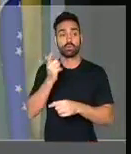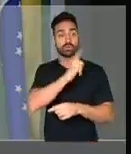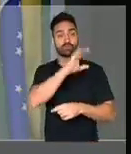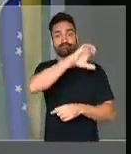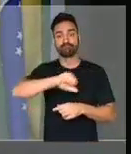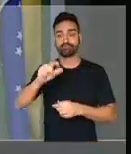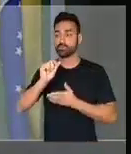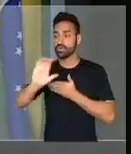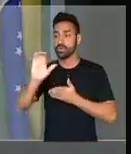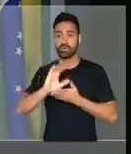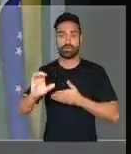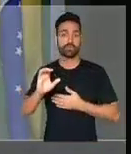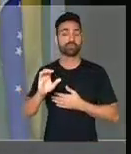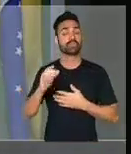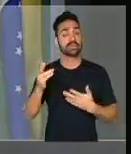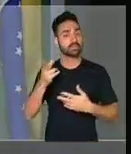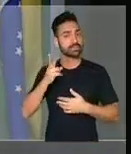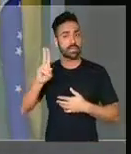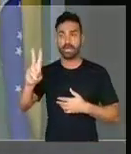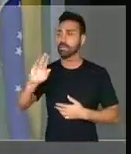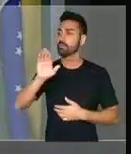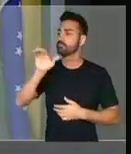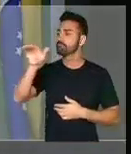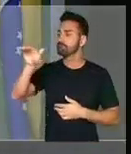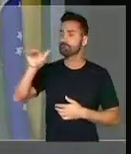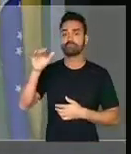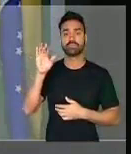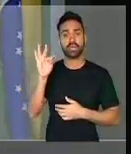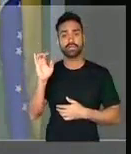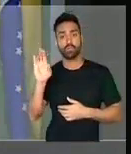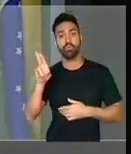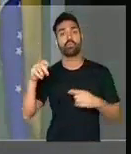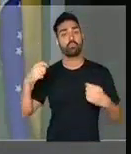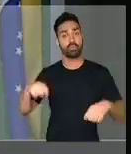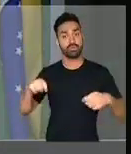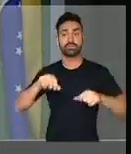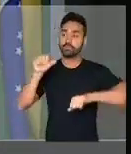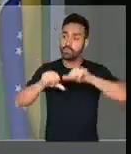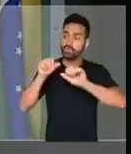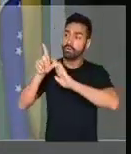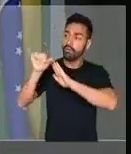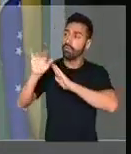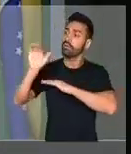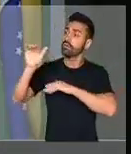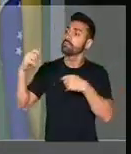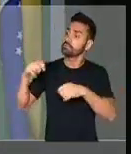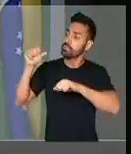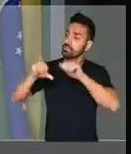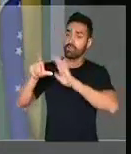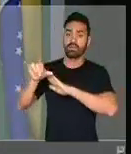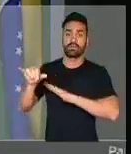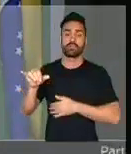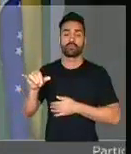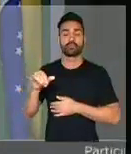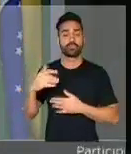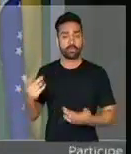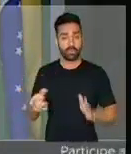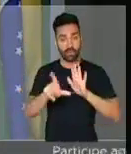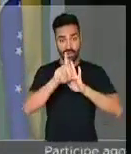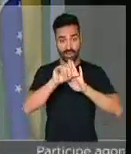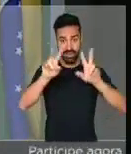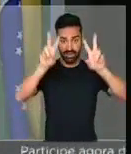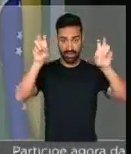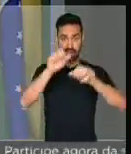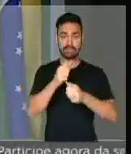E sempre estou instando o Tribunal de Contas da União a aperfeiçoar a legislação. Após esta lei